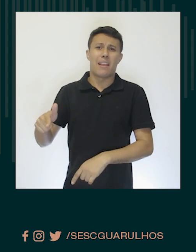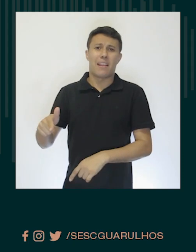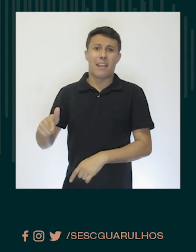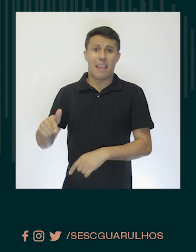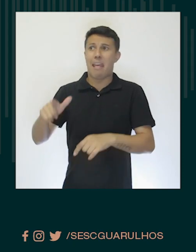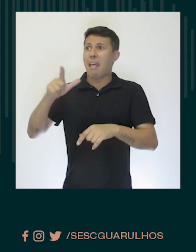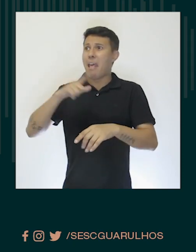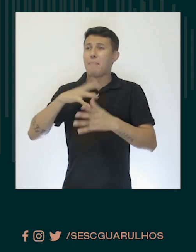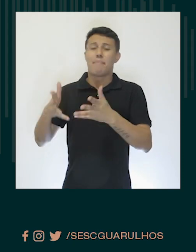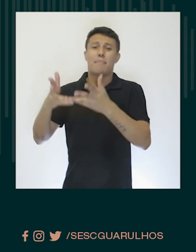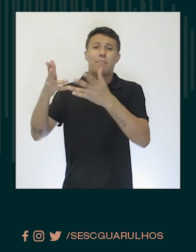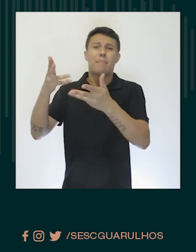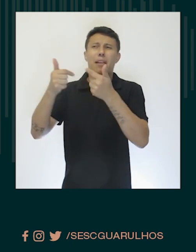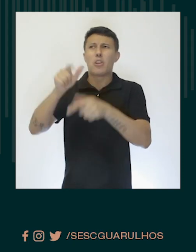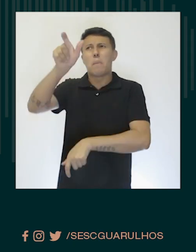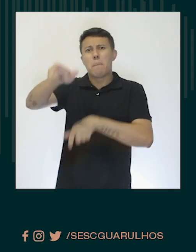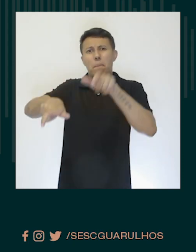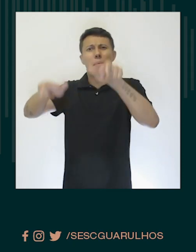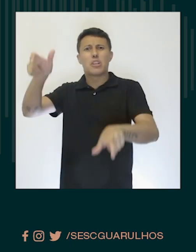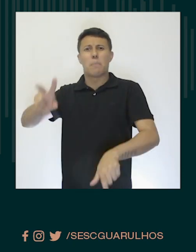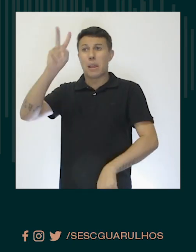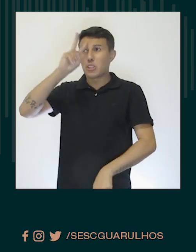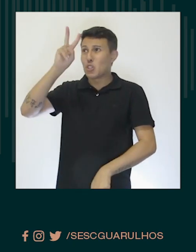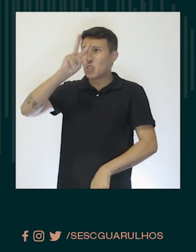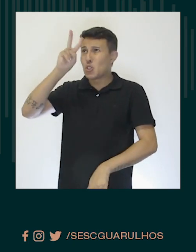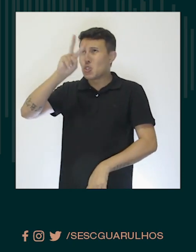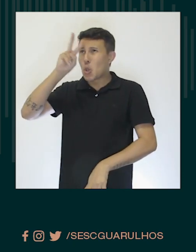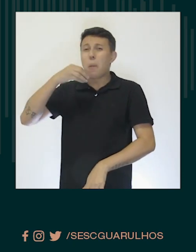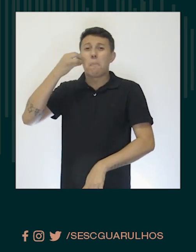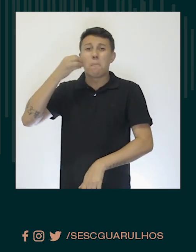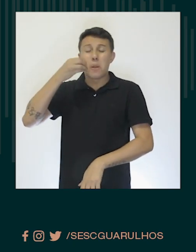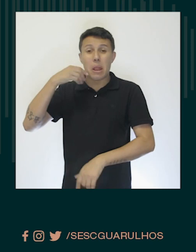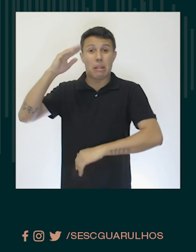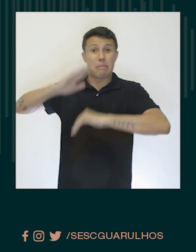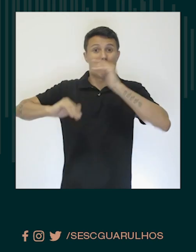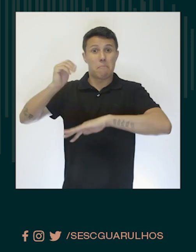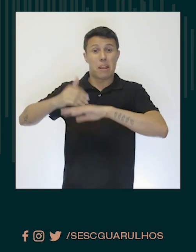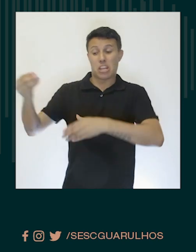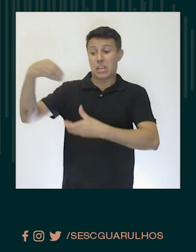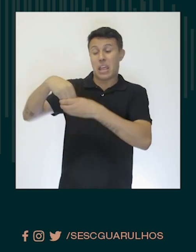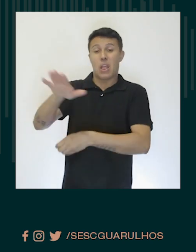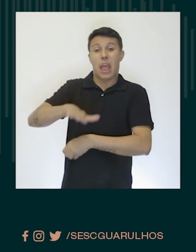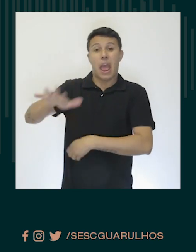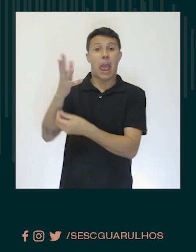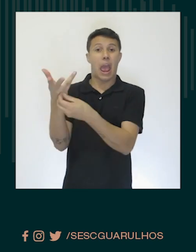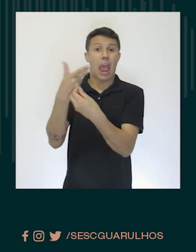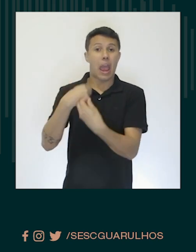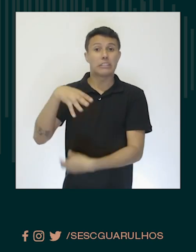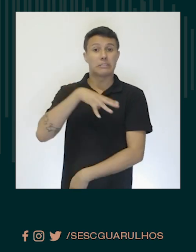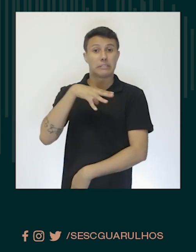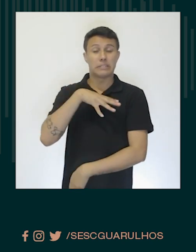praticamente masterclasses, com pessoas que têm um histórico riquíssimo de atuação dentro da arte da